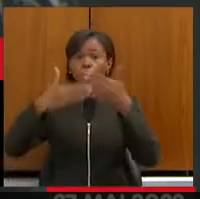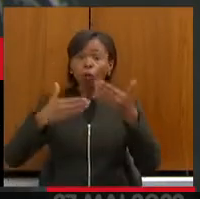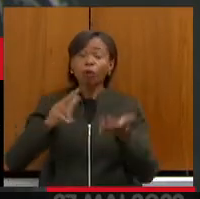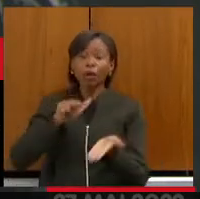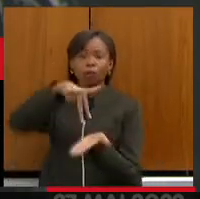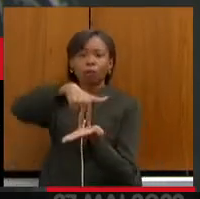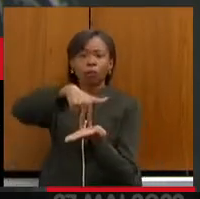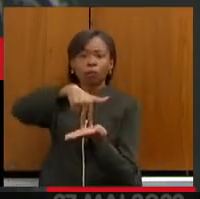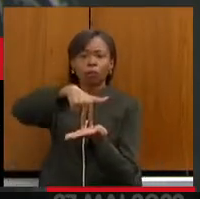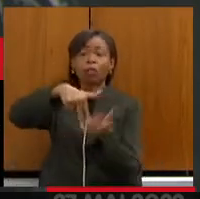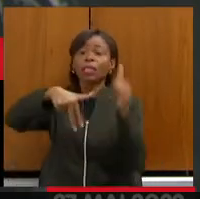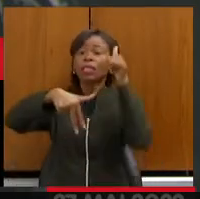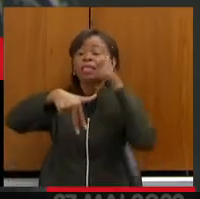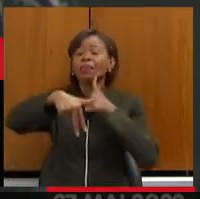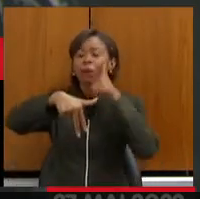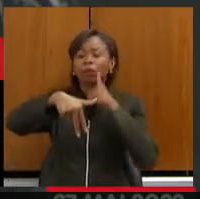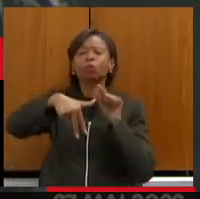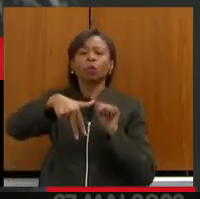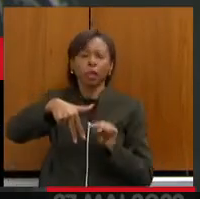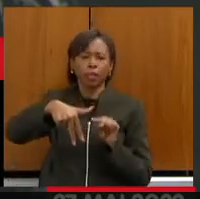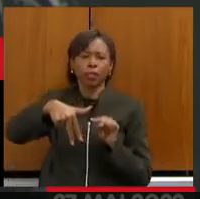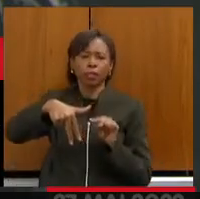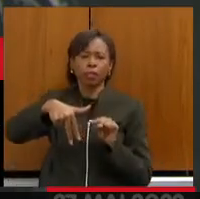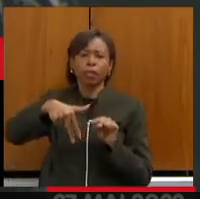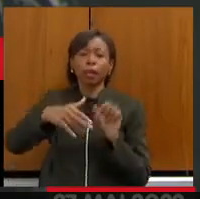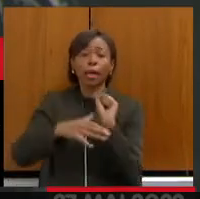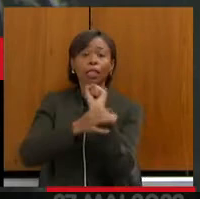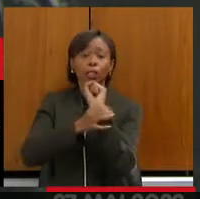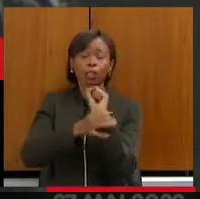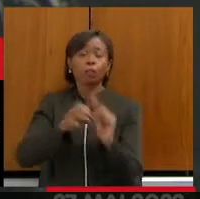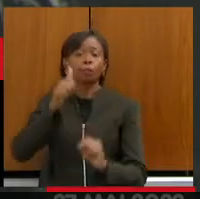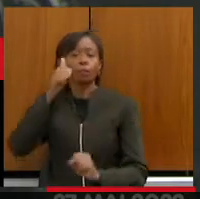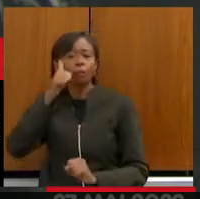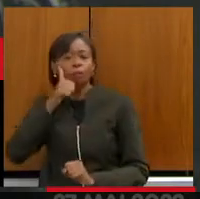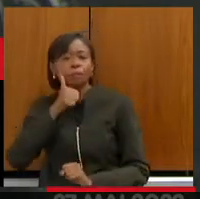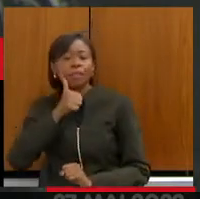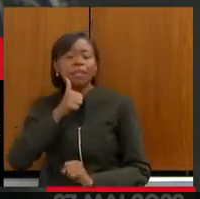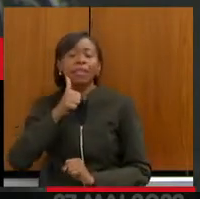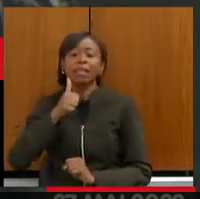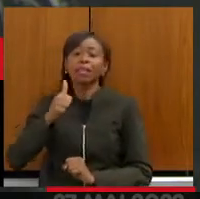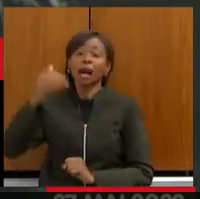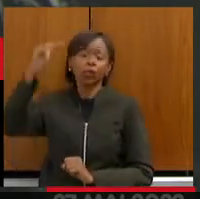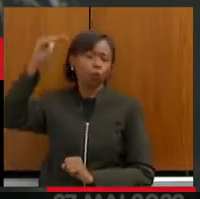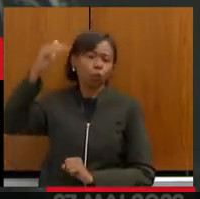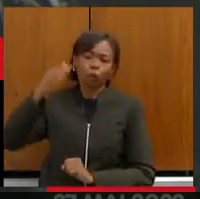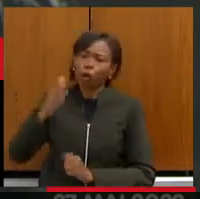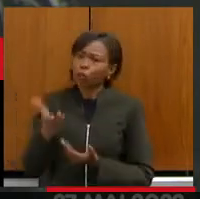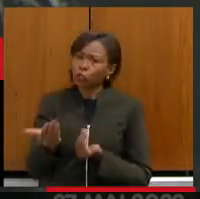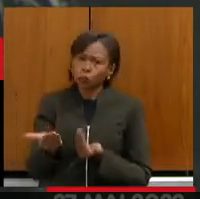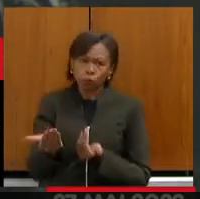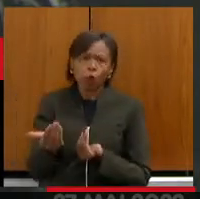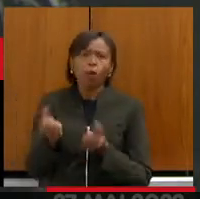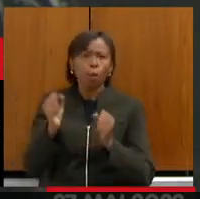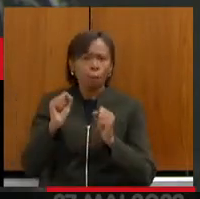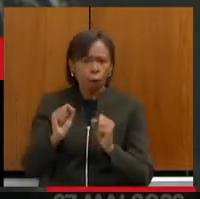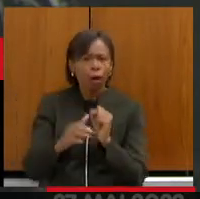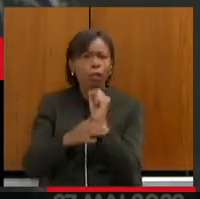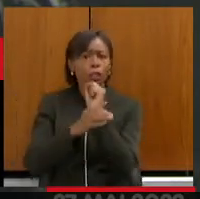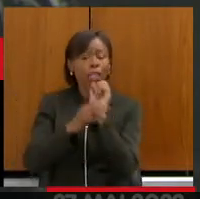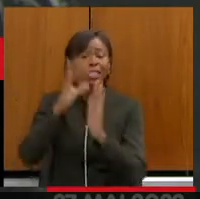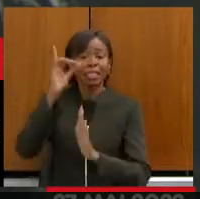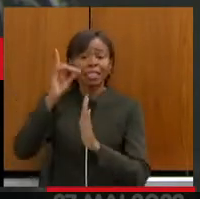feminino garantindo que meninas e mulheres possam viver em Plenitude com seus direitos respeitados